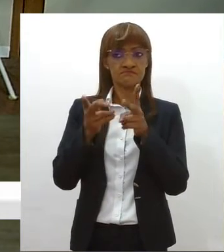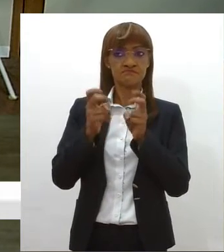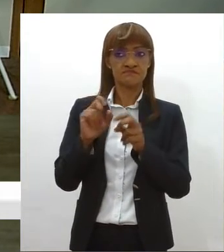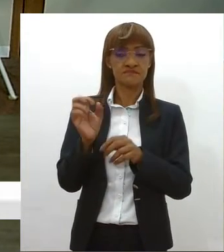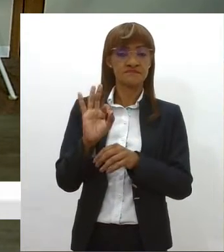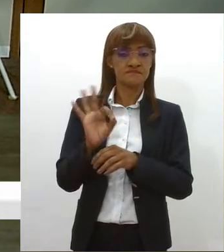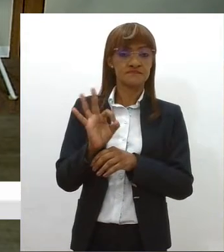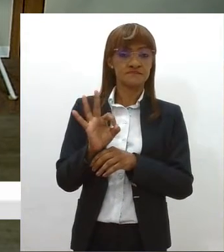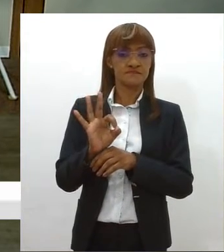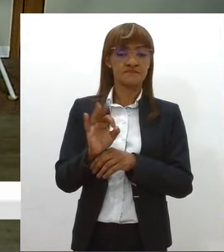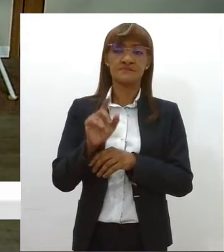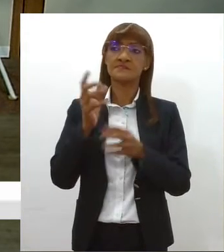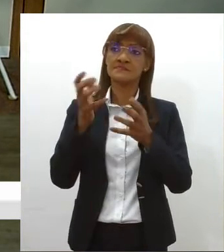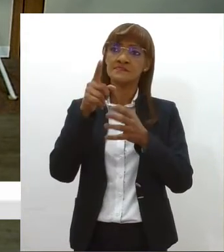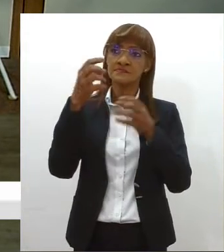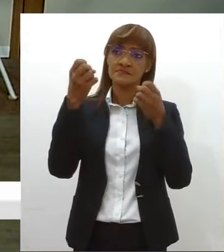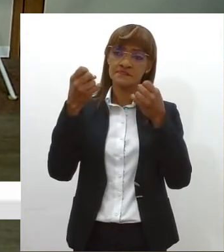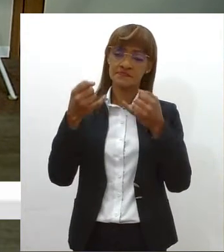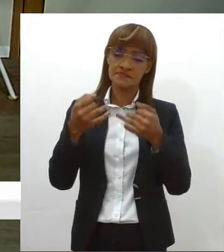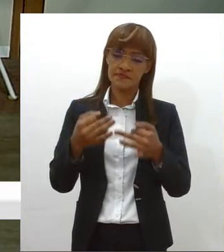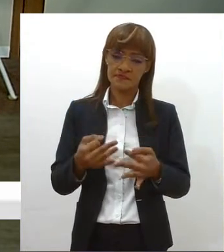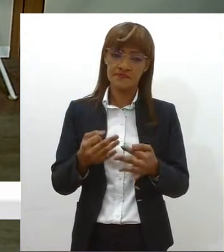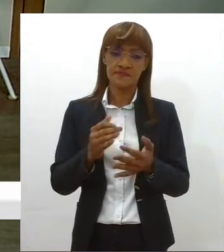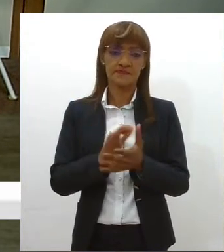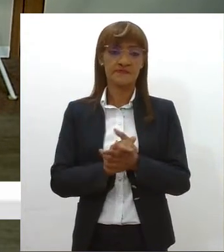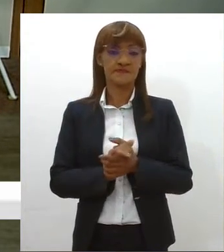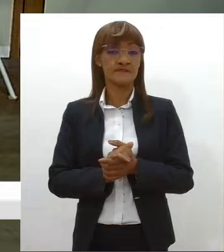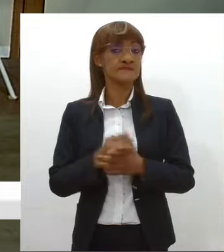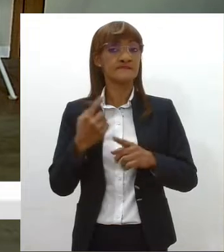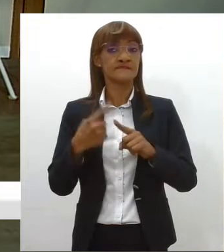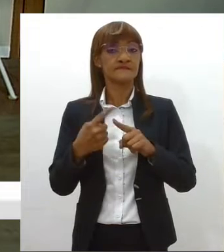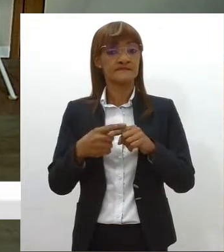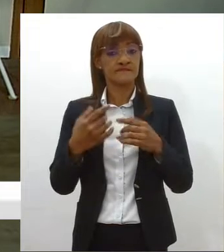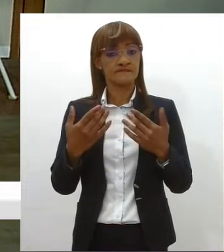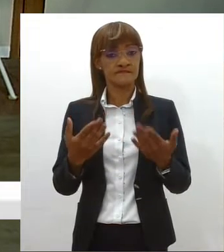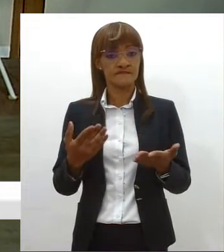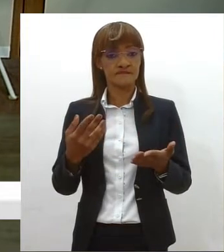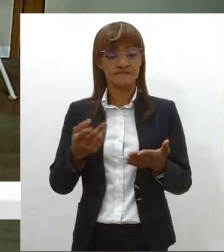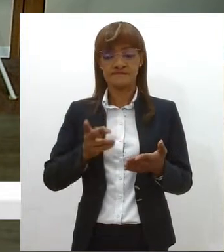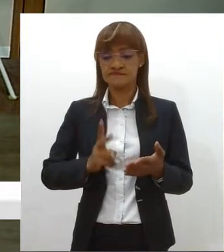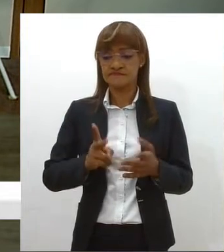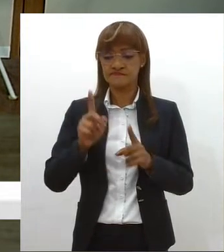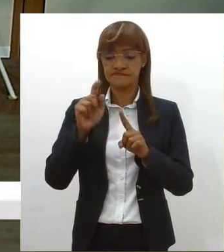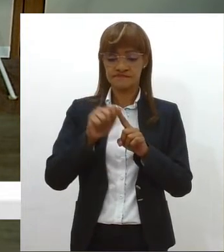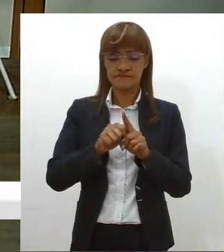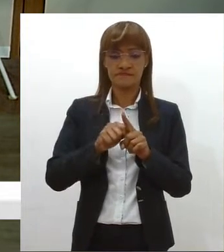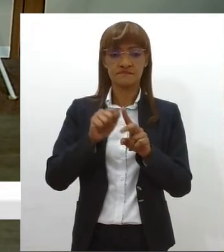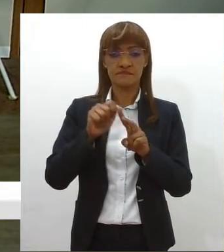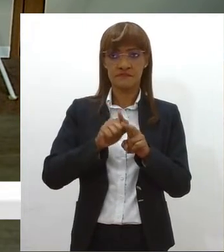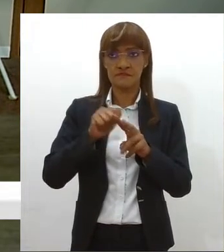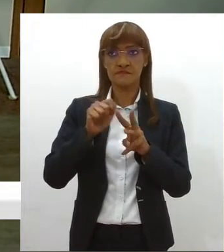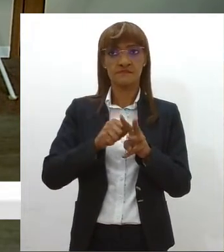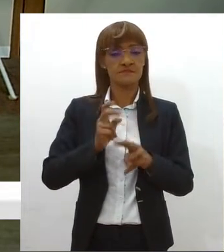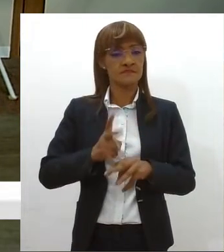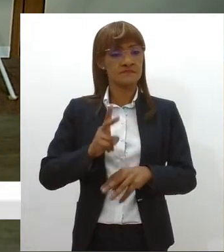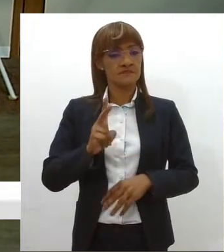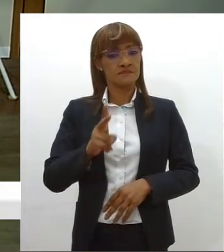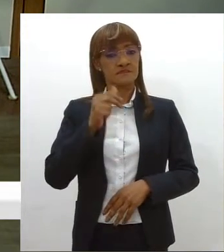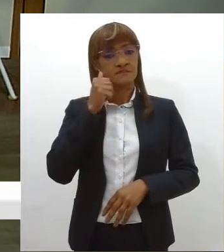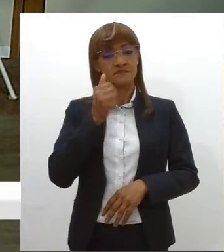aí algumas reflexões sobre isso, porque acontece todo mês, né, para algumas mulheres,